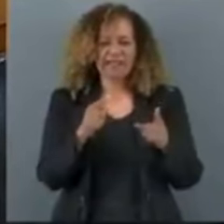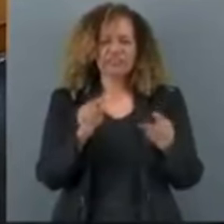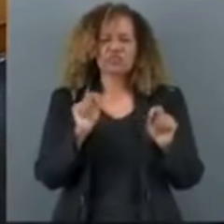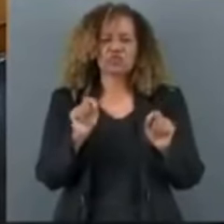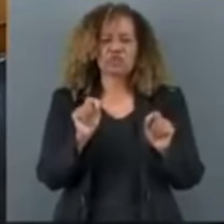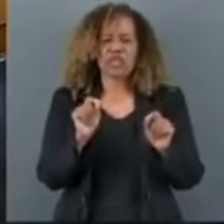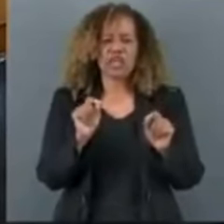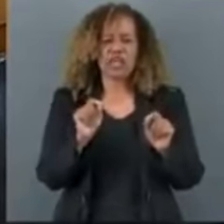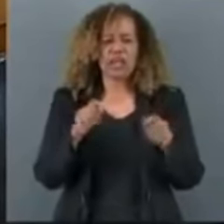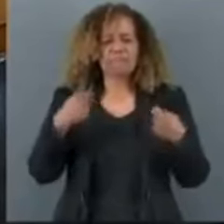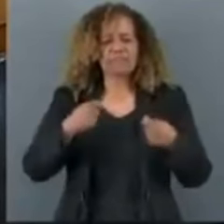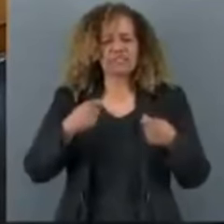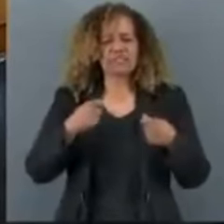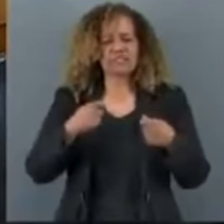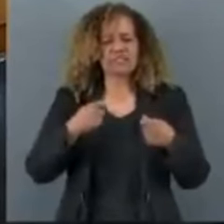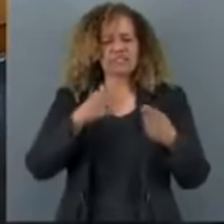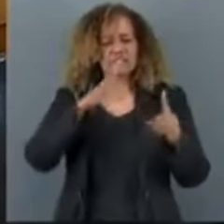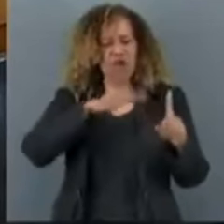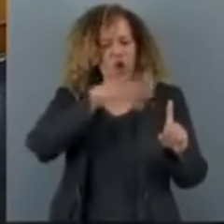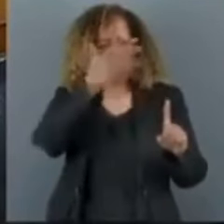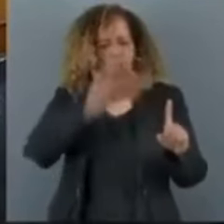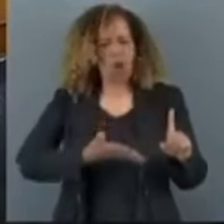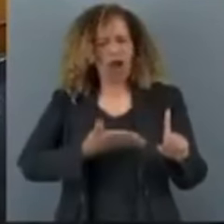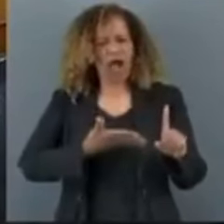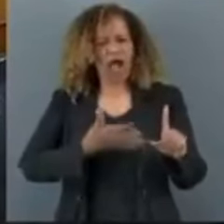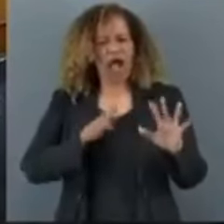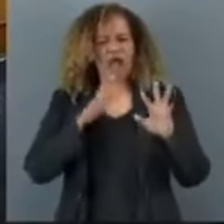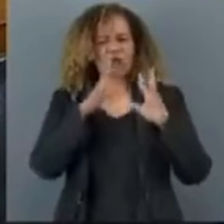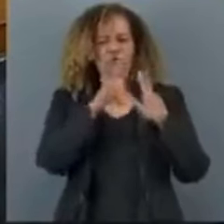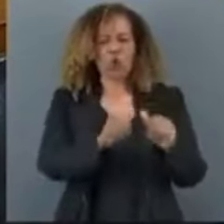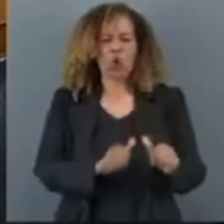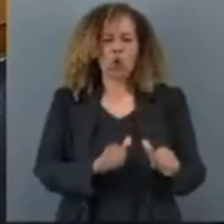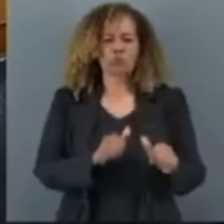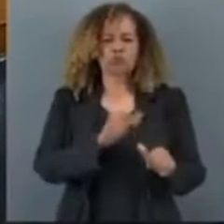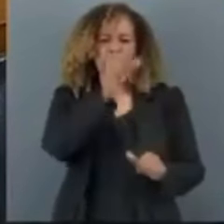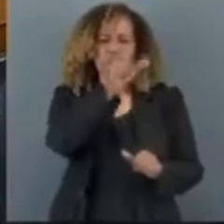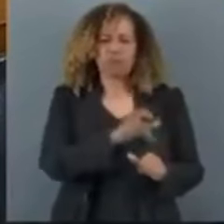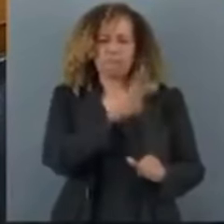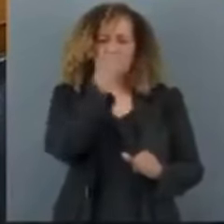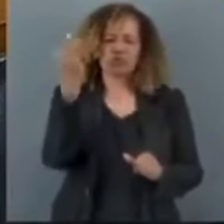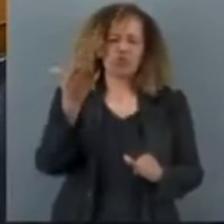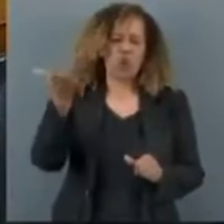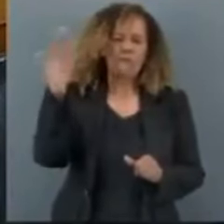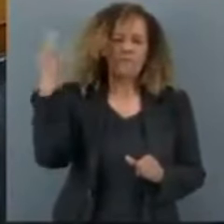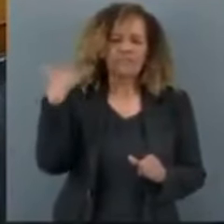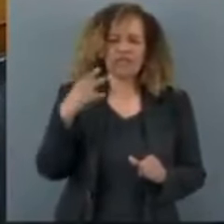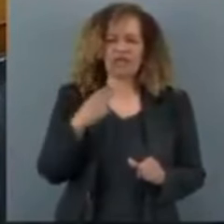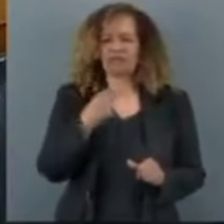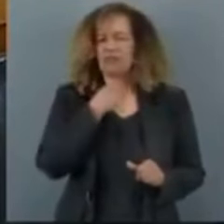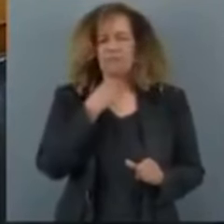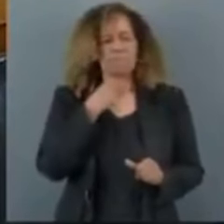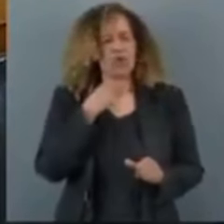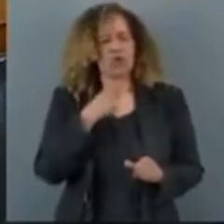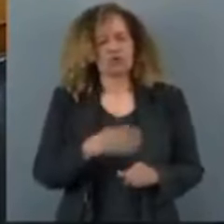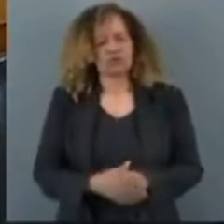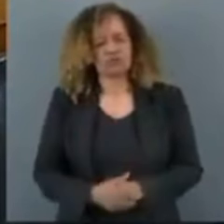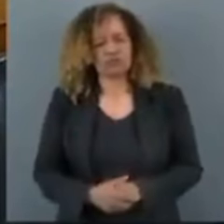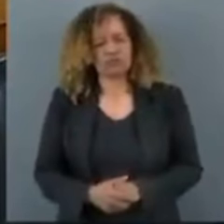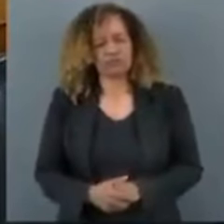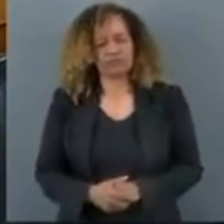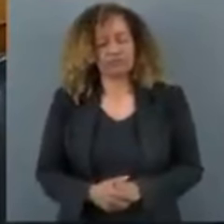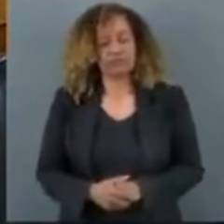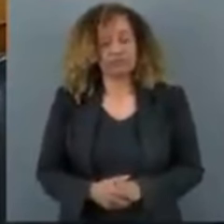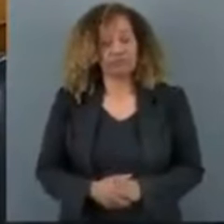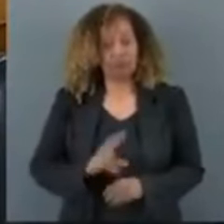significa honrar o sangue desses vultos heróicos do passado. Não podemos menosprezá-los. Mas eu vou